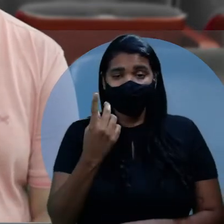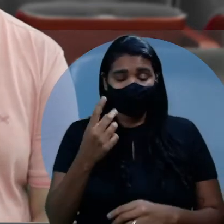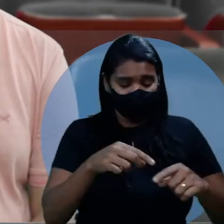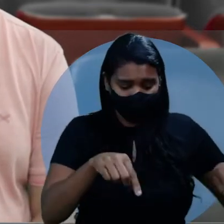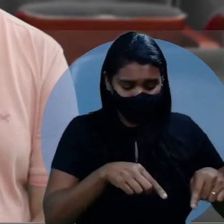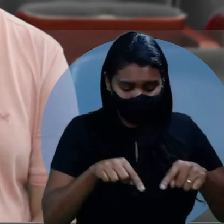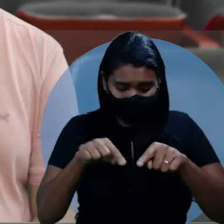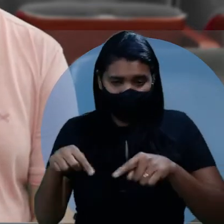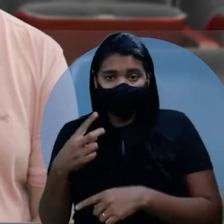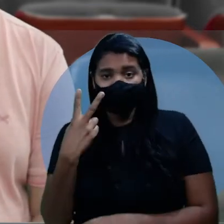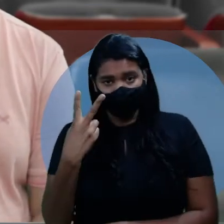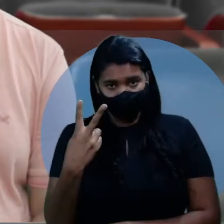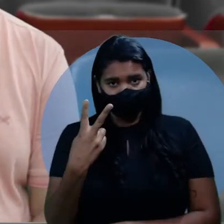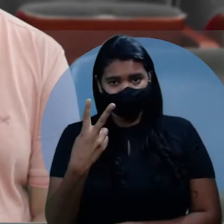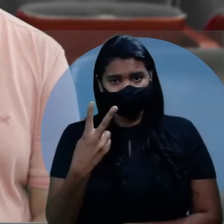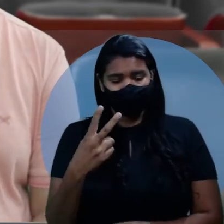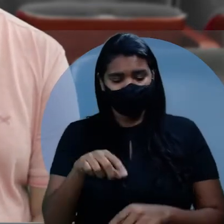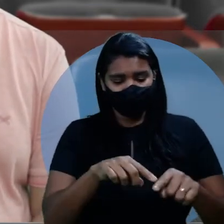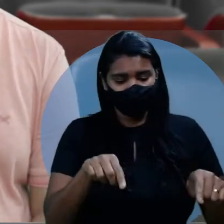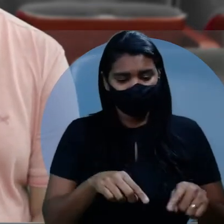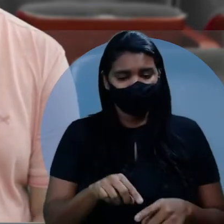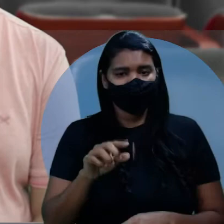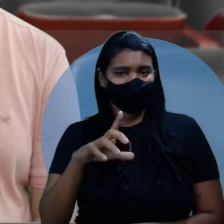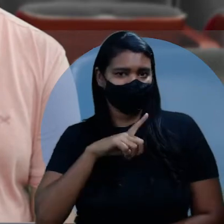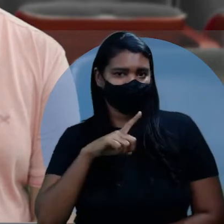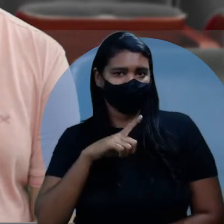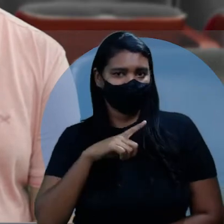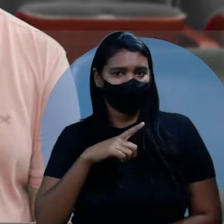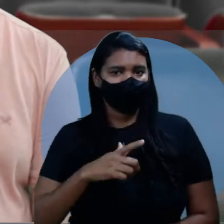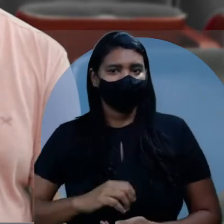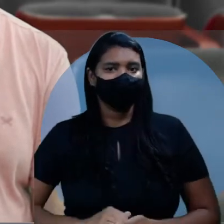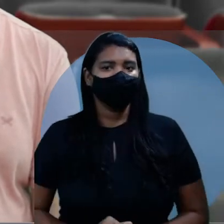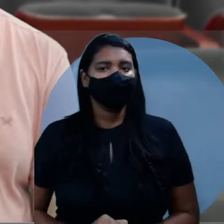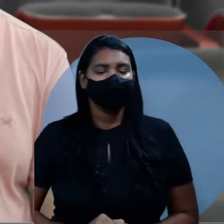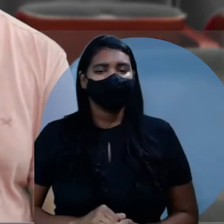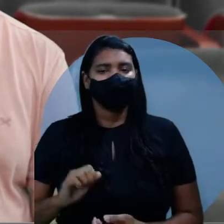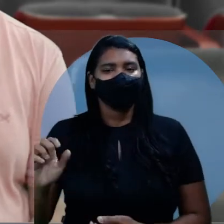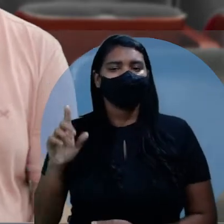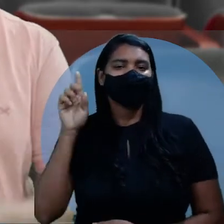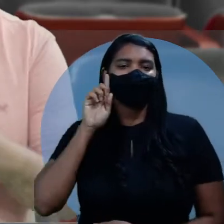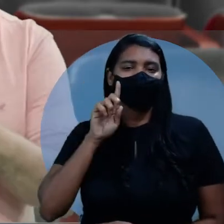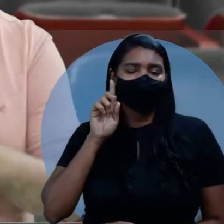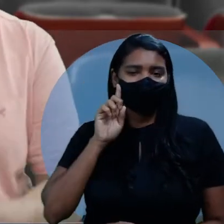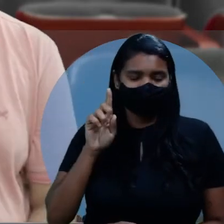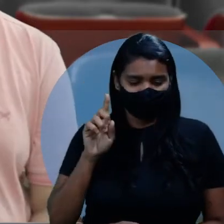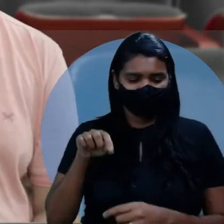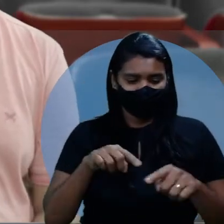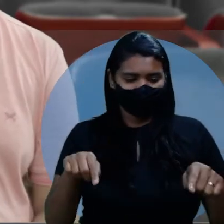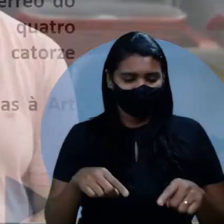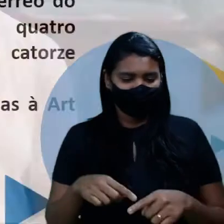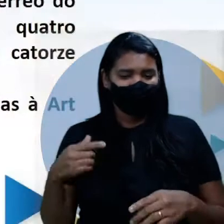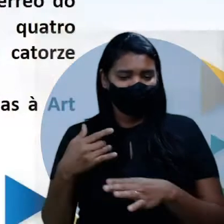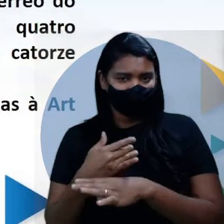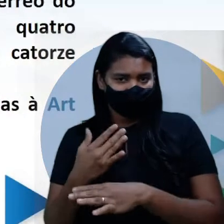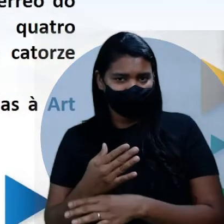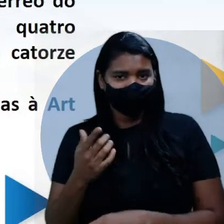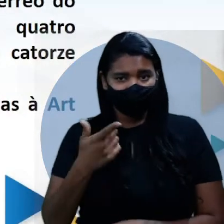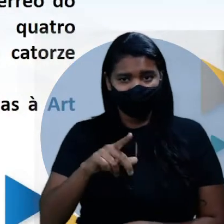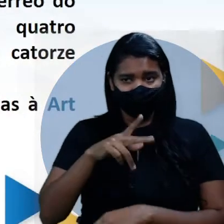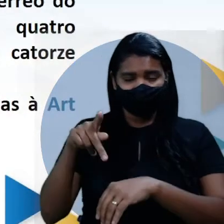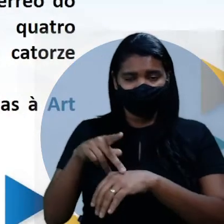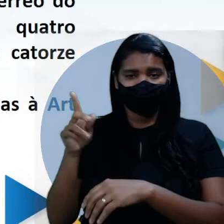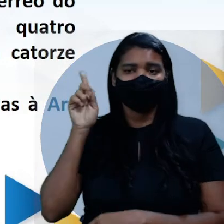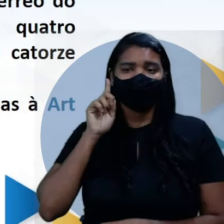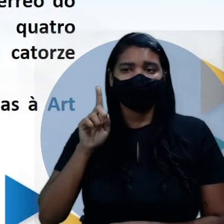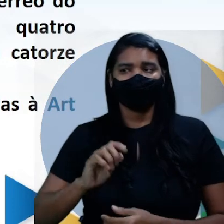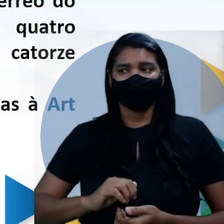salas tinham esse tipo de som, uma era aqui e outra era nos Estados Unidos, em Nova York. E nós temos mais informações aí, como nós já falamos,